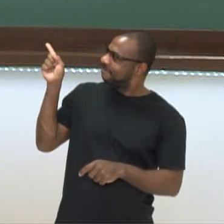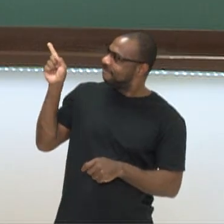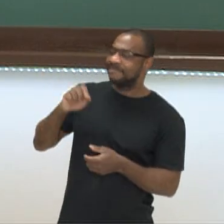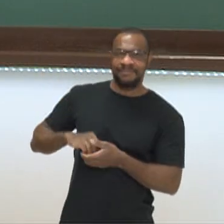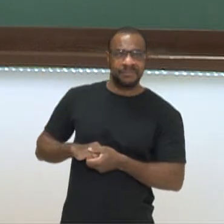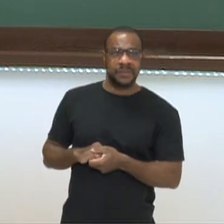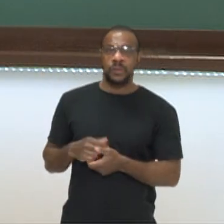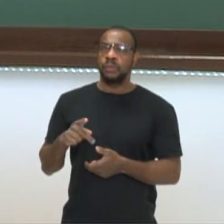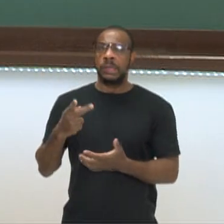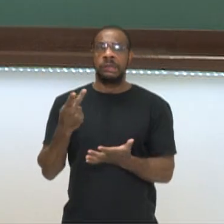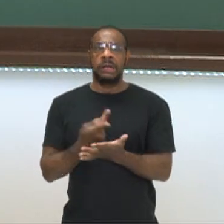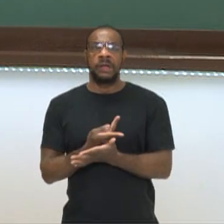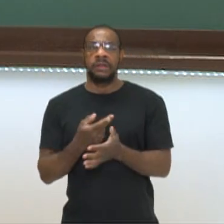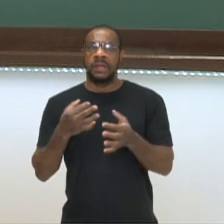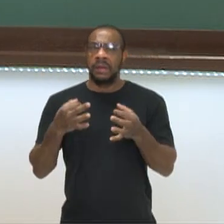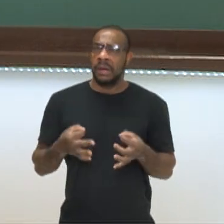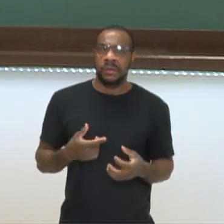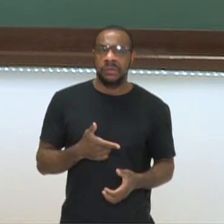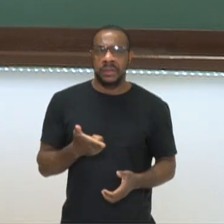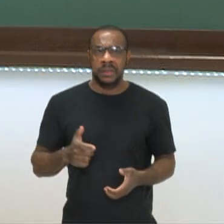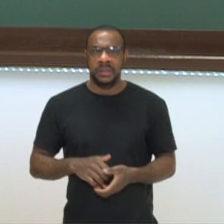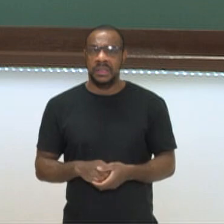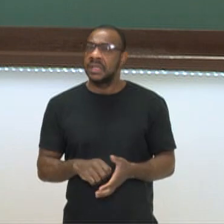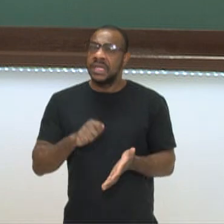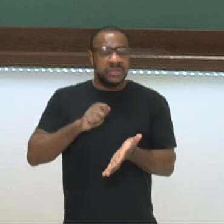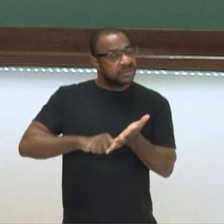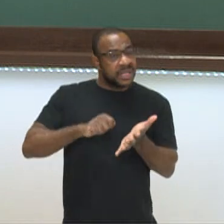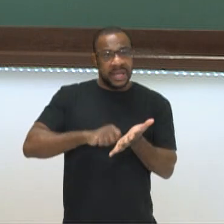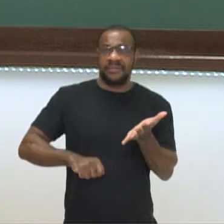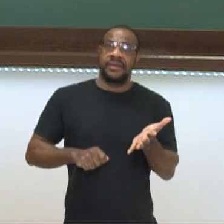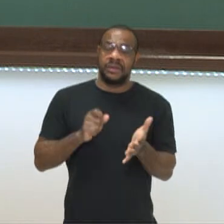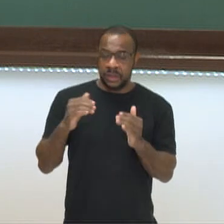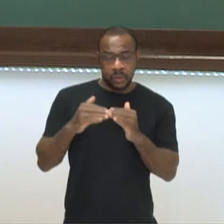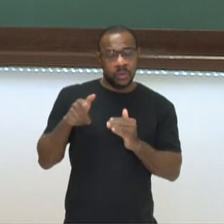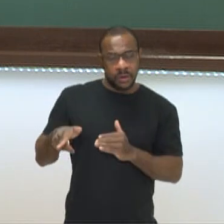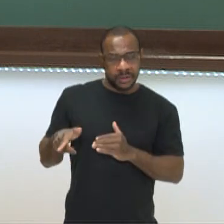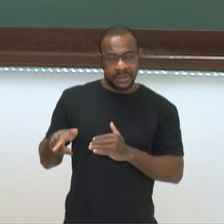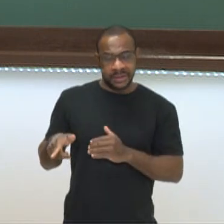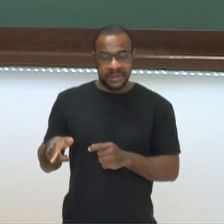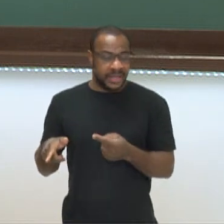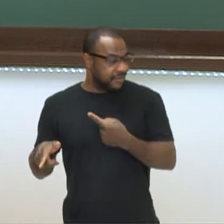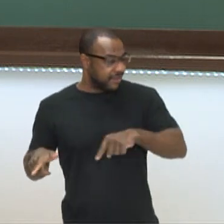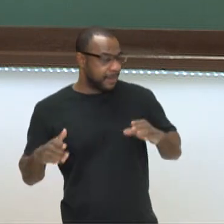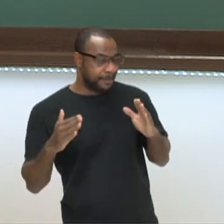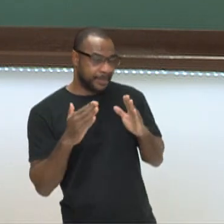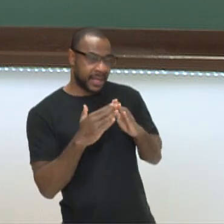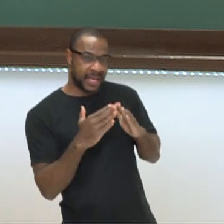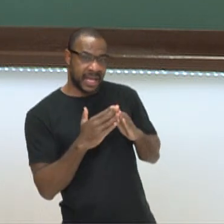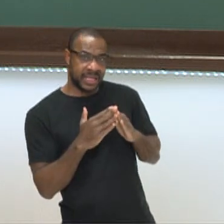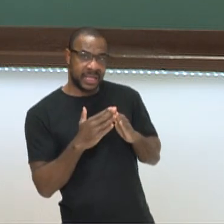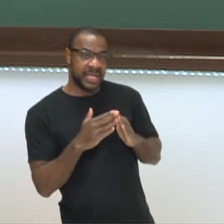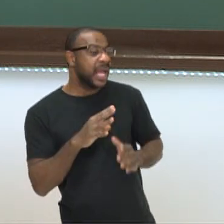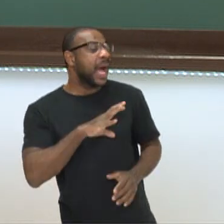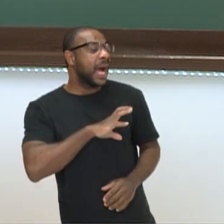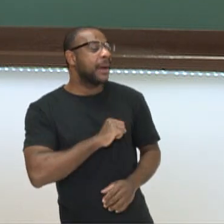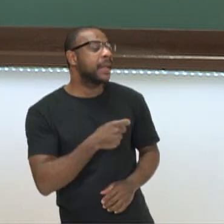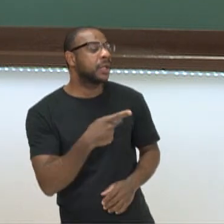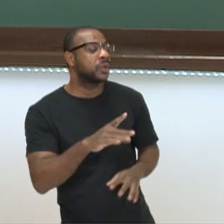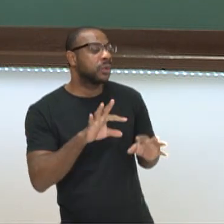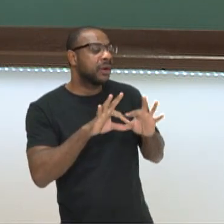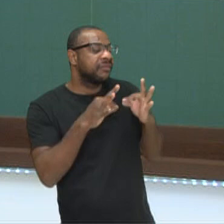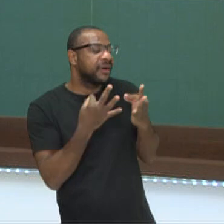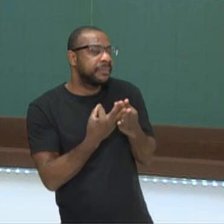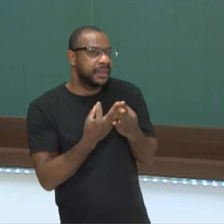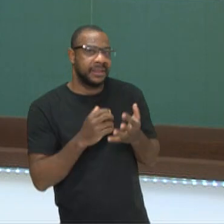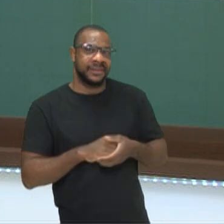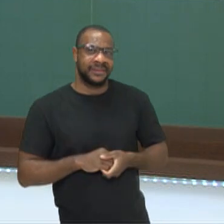e errado. O que é o importante? Escreva pelo menos um parágrafo argumentando sobre a frase dela: vá para casa